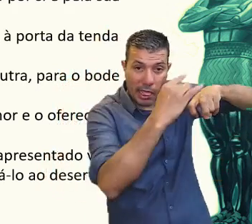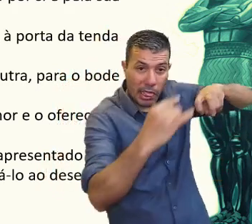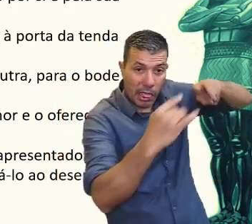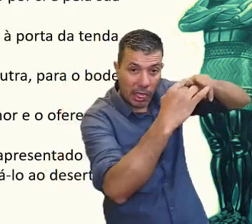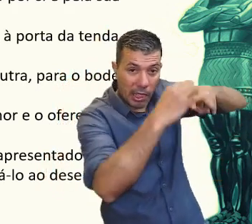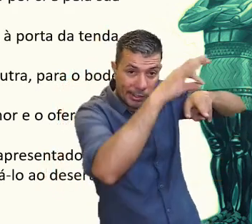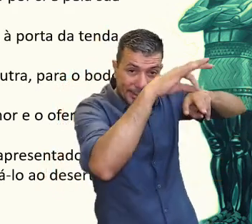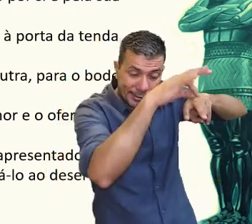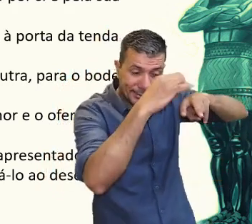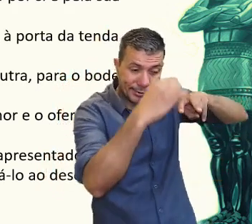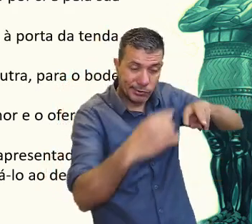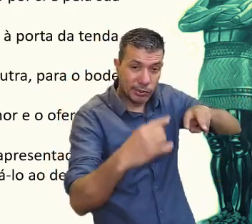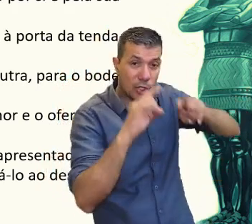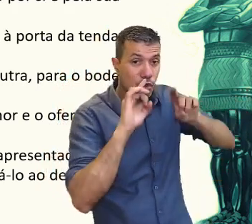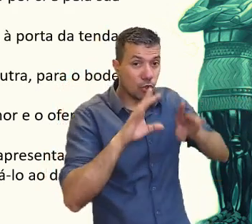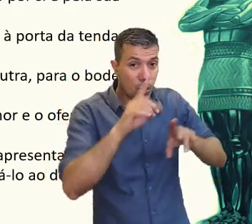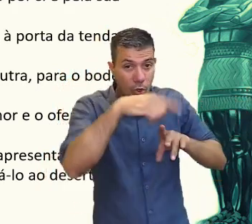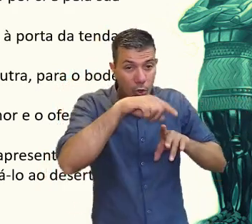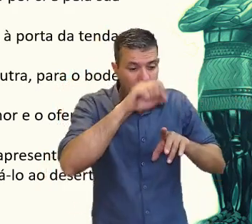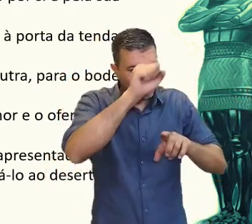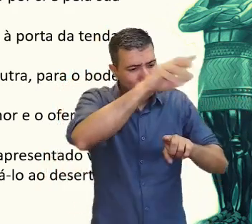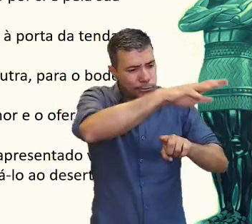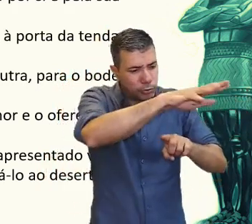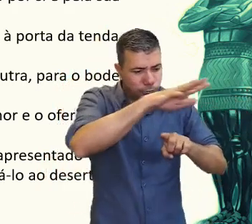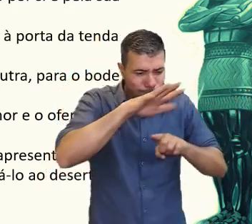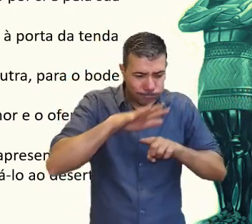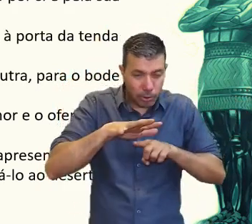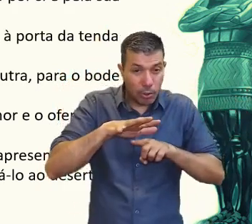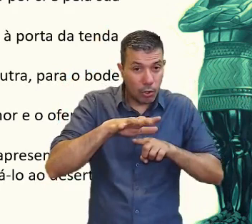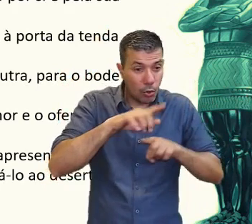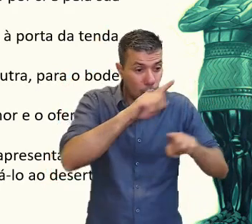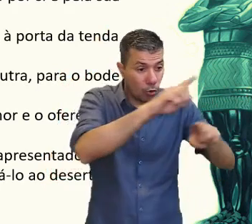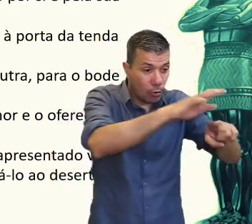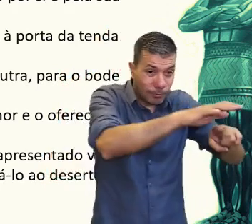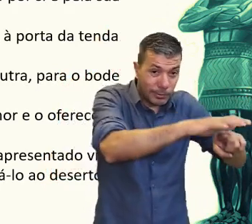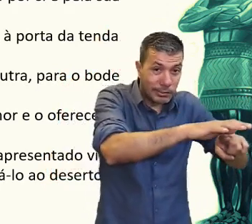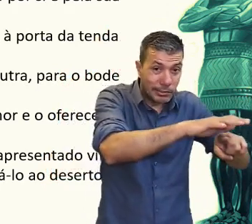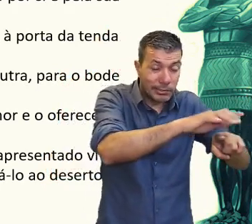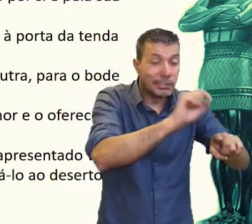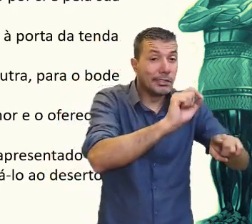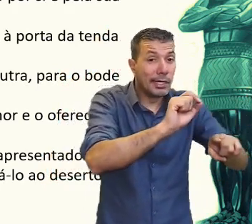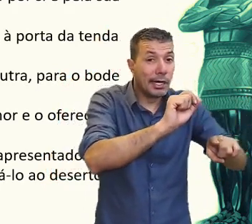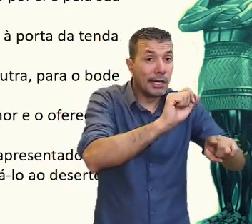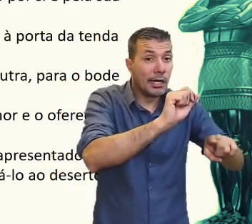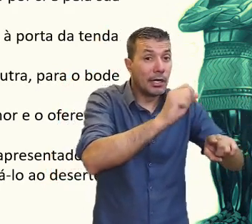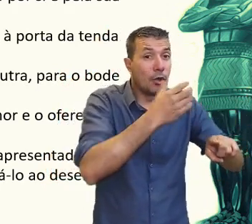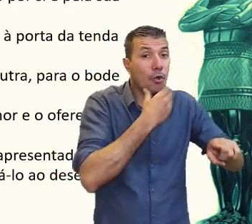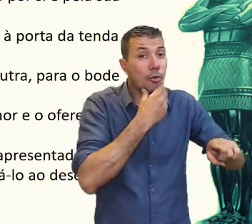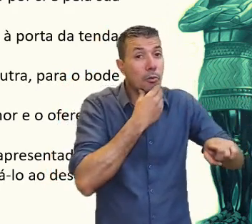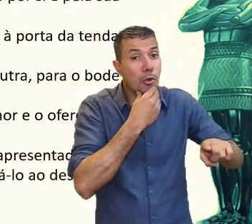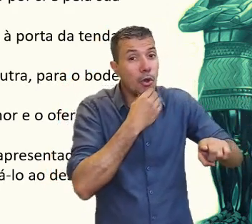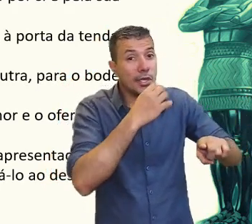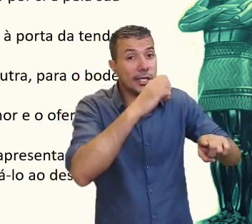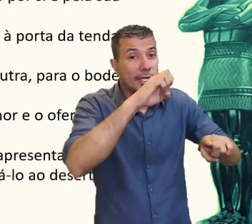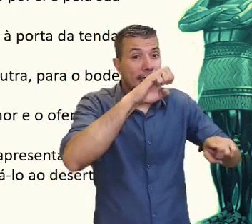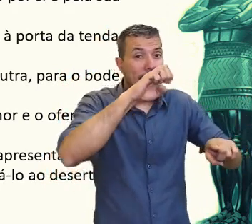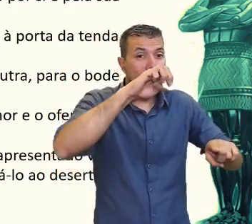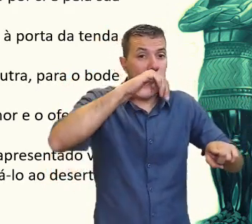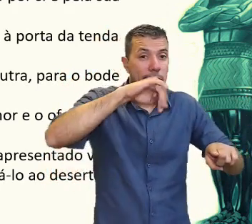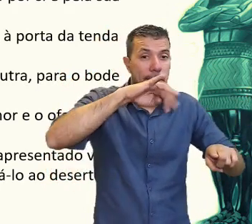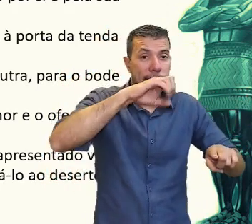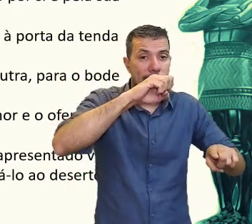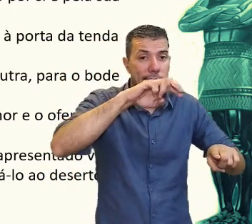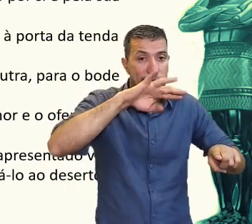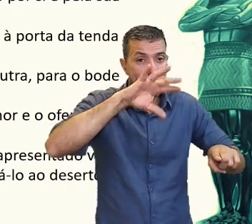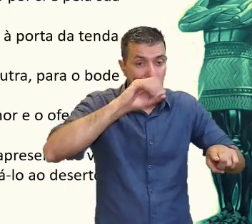congregação. Lançará sorte sobre os dois bodes, uma para o Senhor e a outra para o bode emissário. Arão